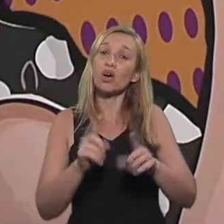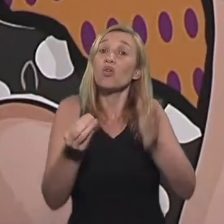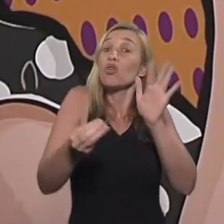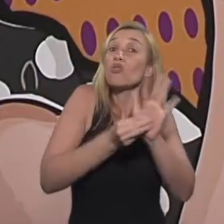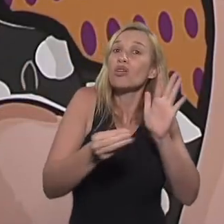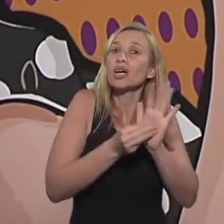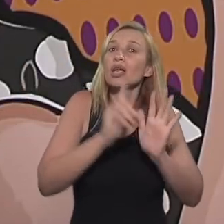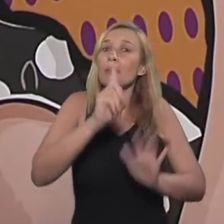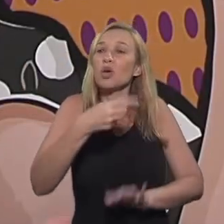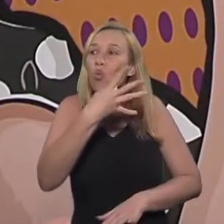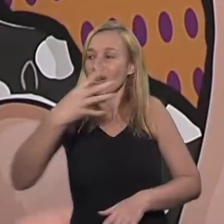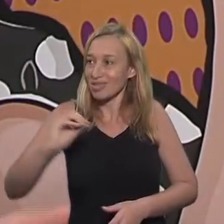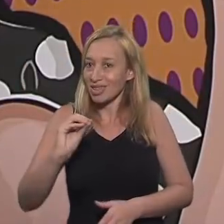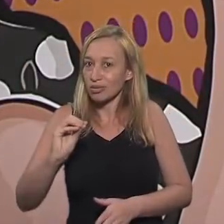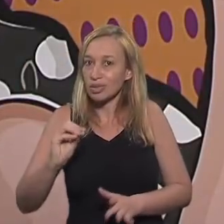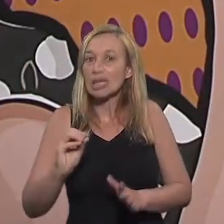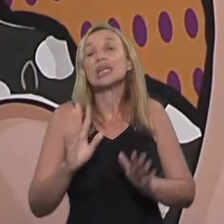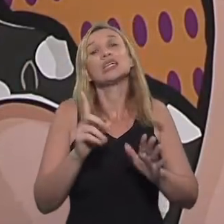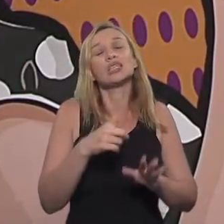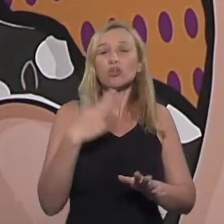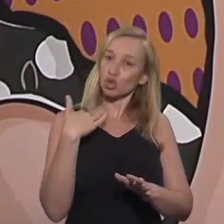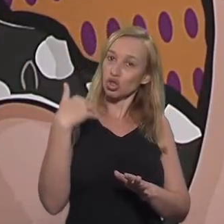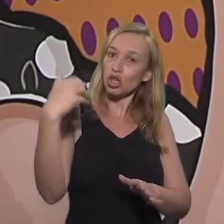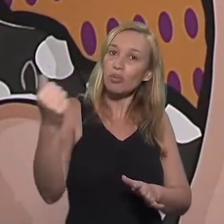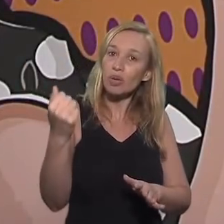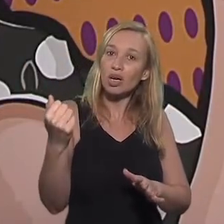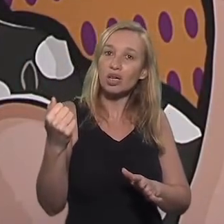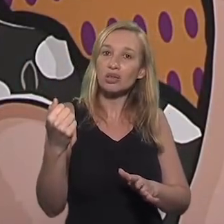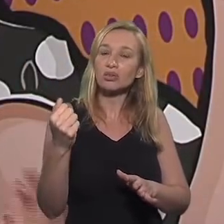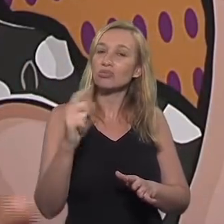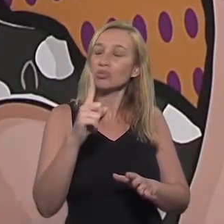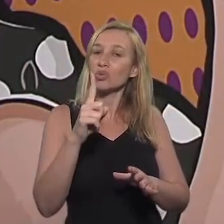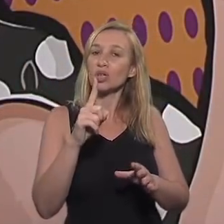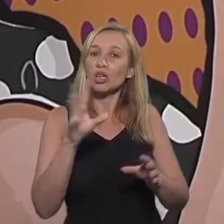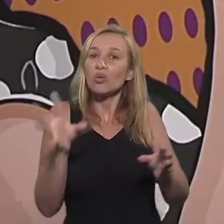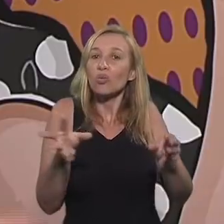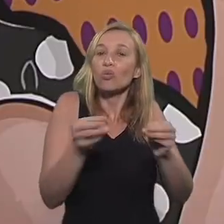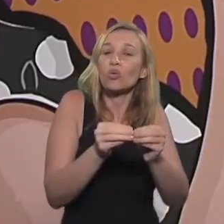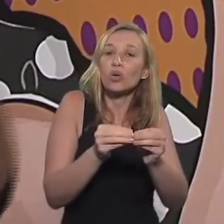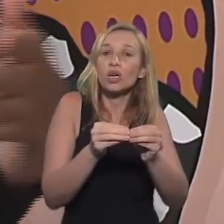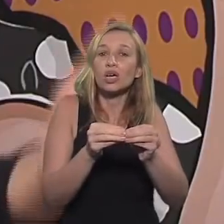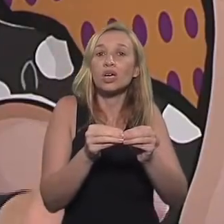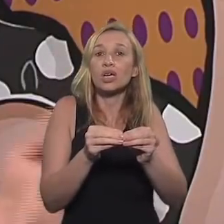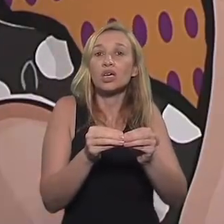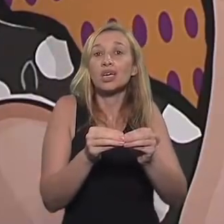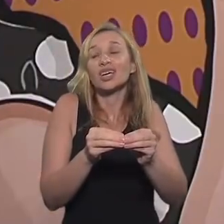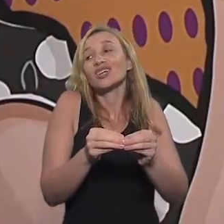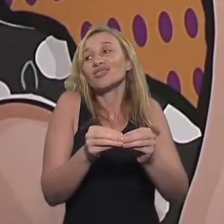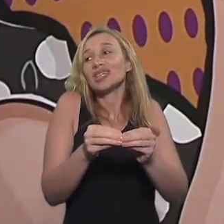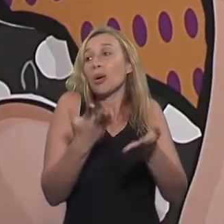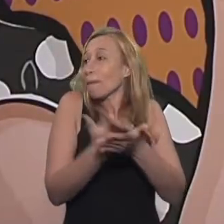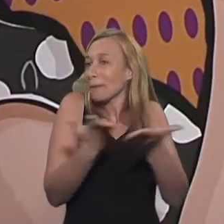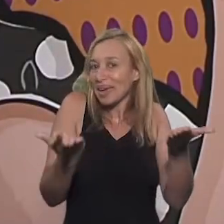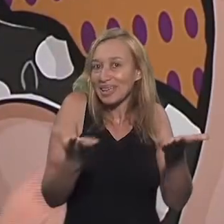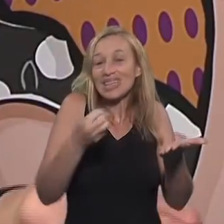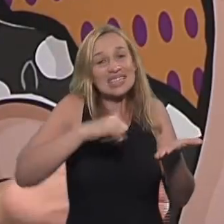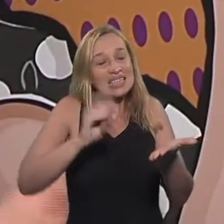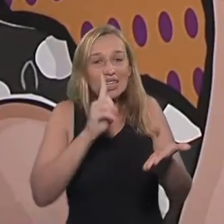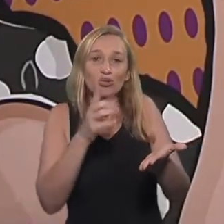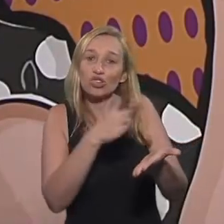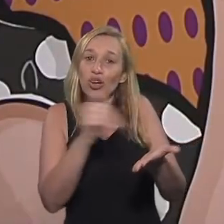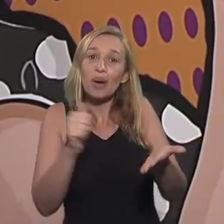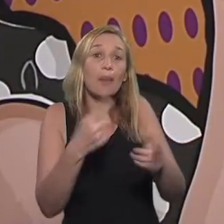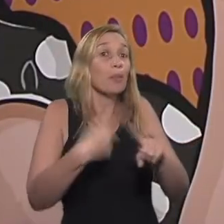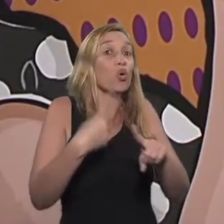total de vagas. Então, ficou restando 1.400. E, no caso, chamando, não iria chegar nem preencher esses 1.400. E seria até